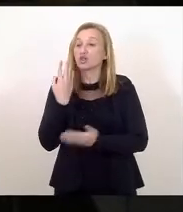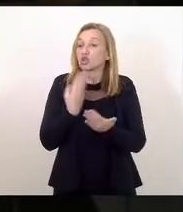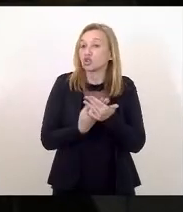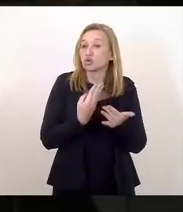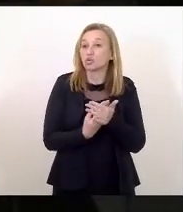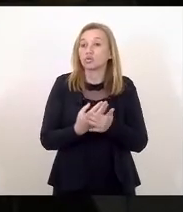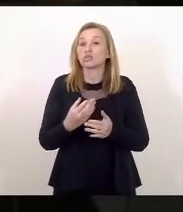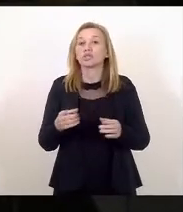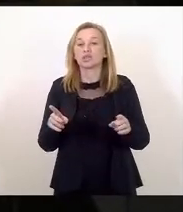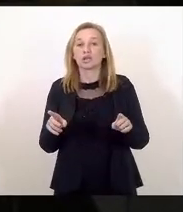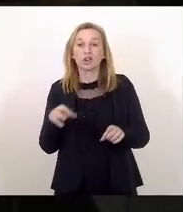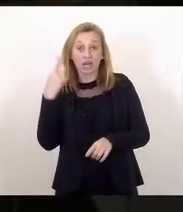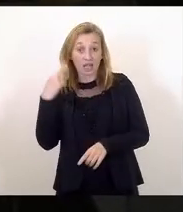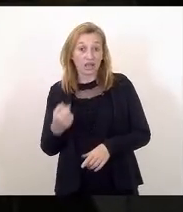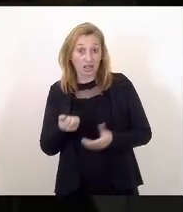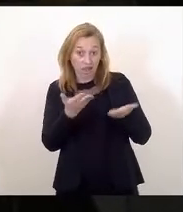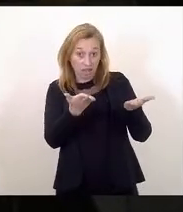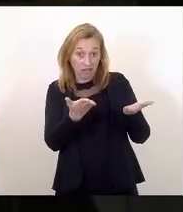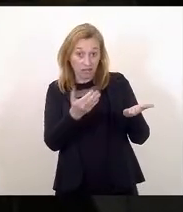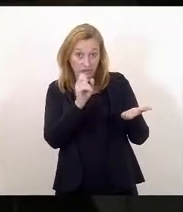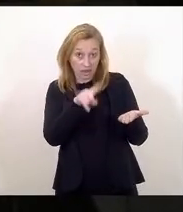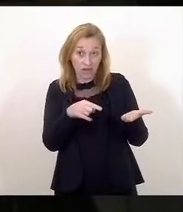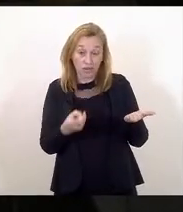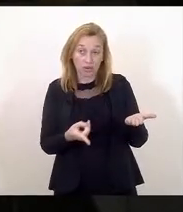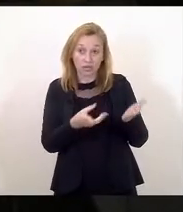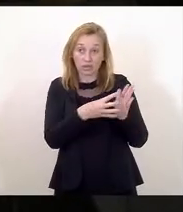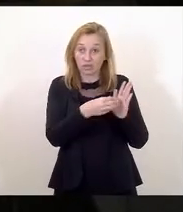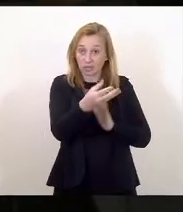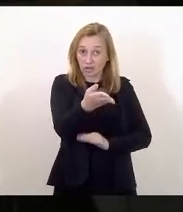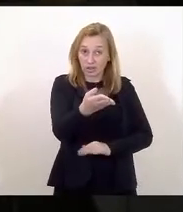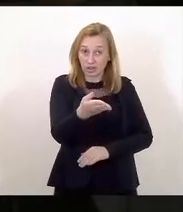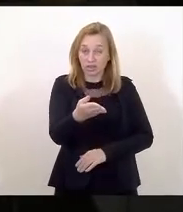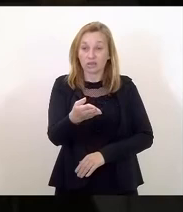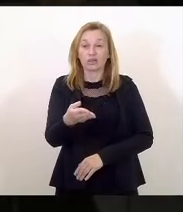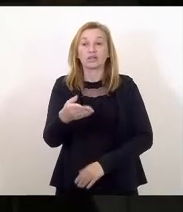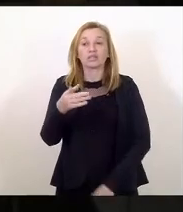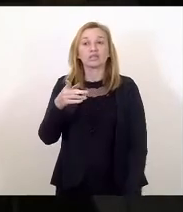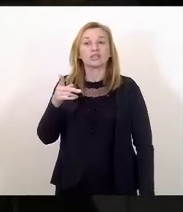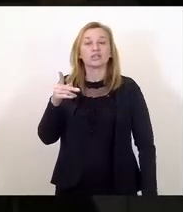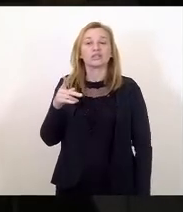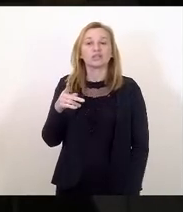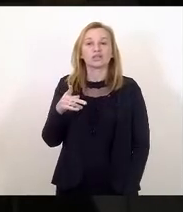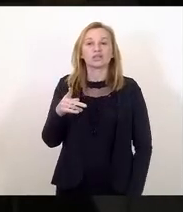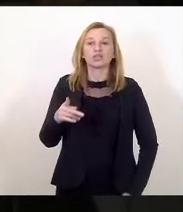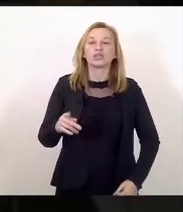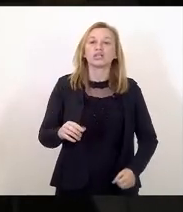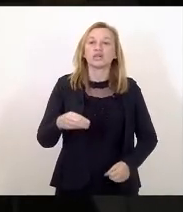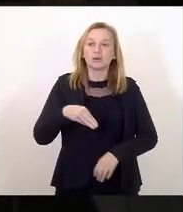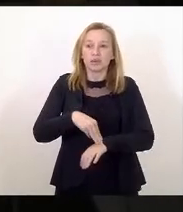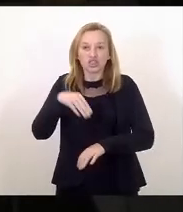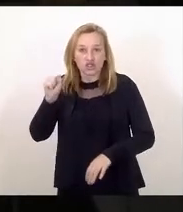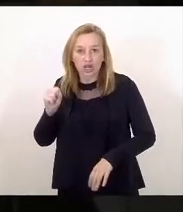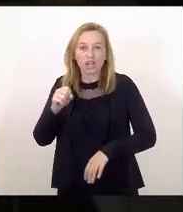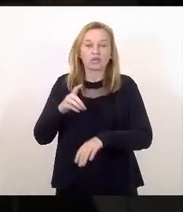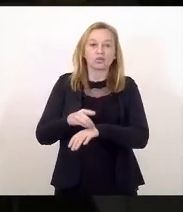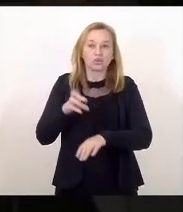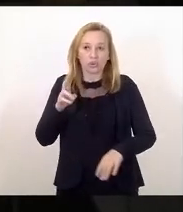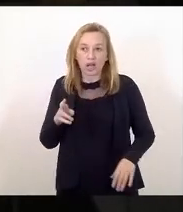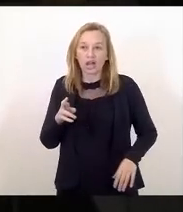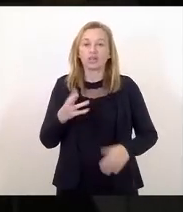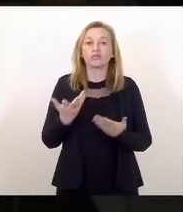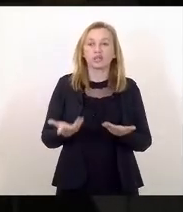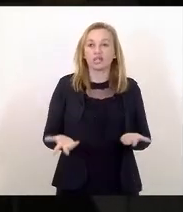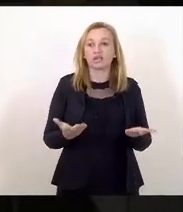área, a Renata, inclusive, é um exemplo disso, tem o braço parlamentar, mas tem o braço intelectual, fez mestrado, fez doutorado, tem uma produção acadêmica